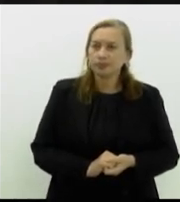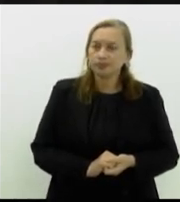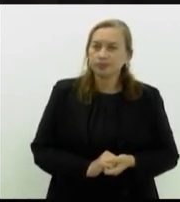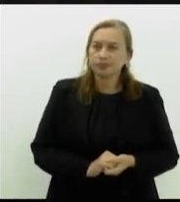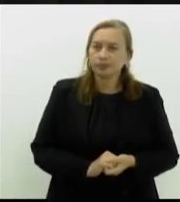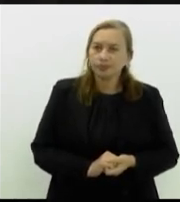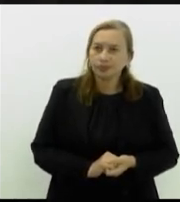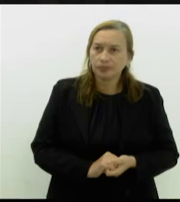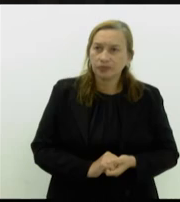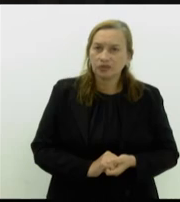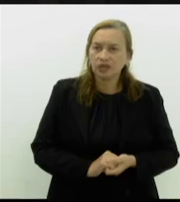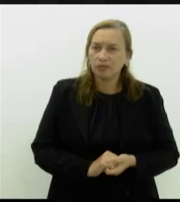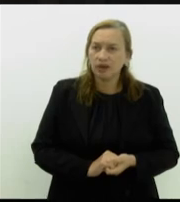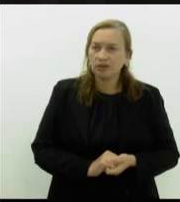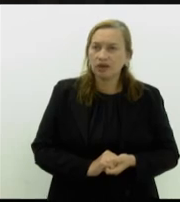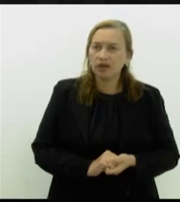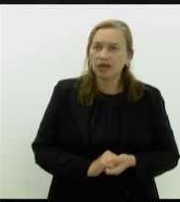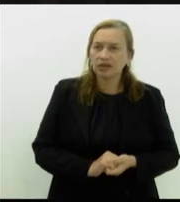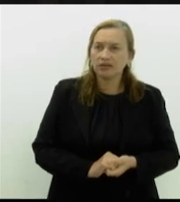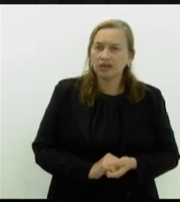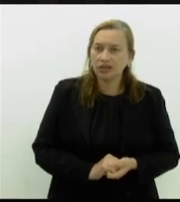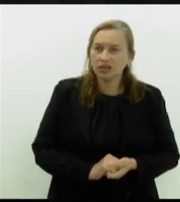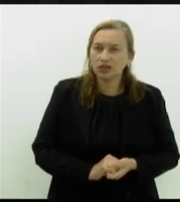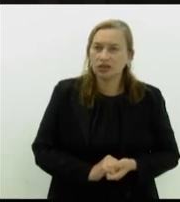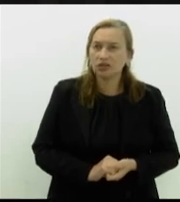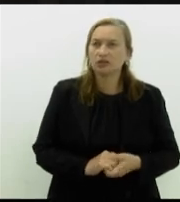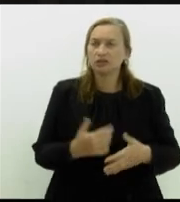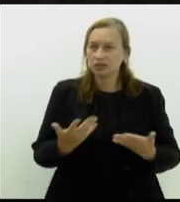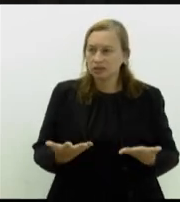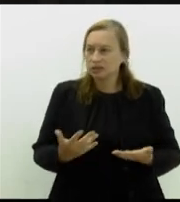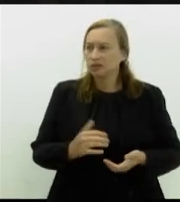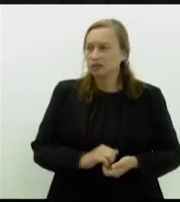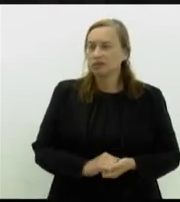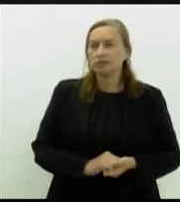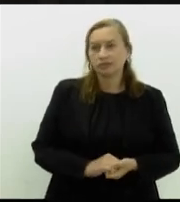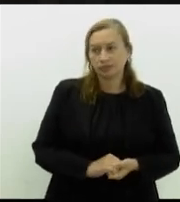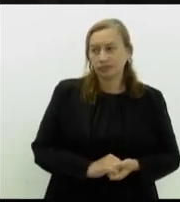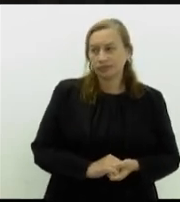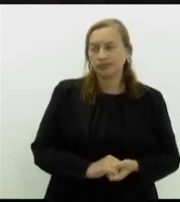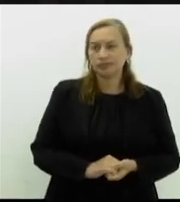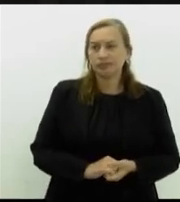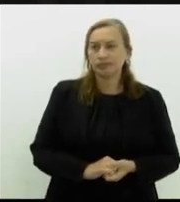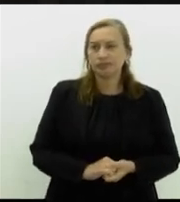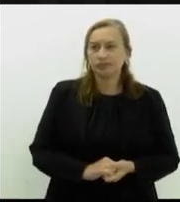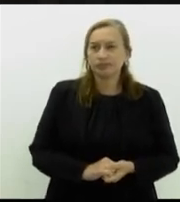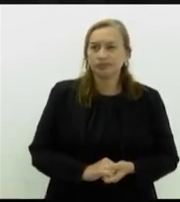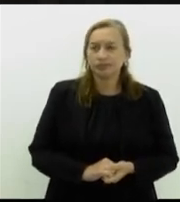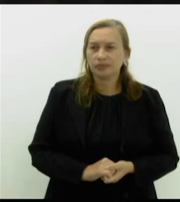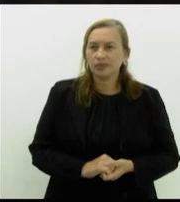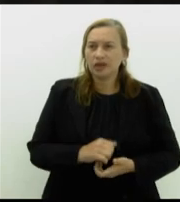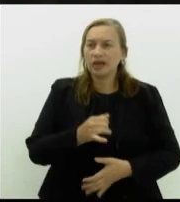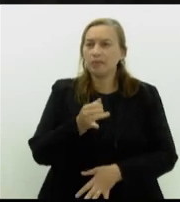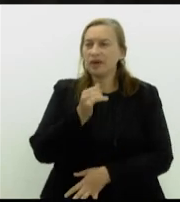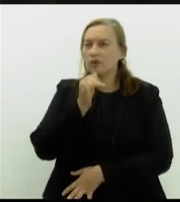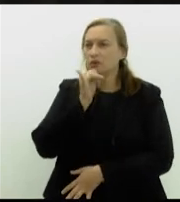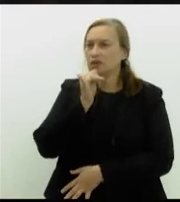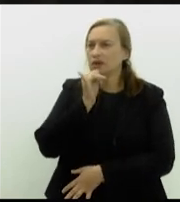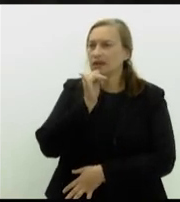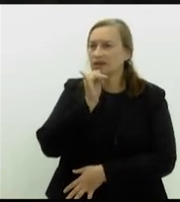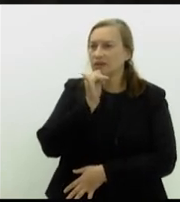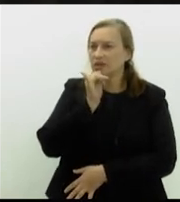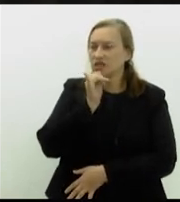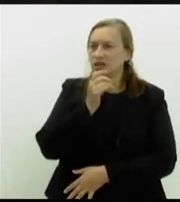tenham ouvido o quiçá, com C cedilha e acento no A.